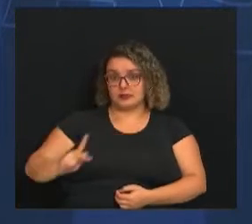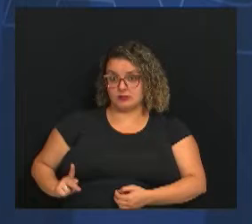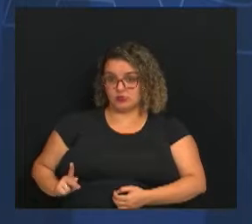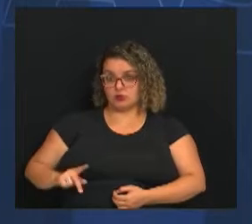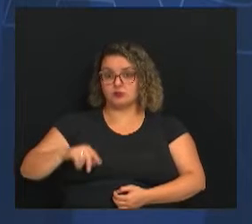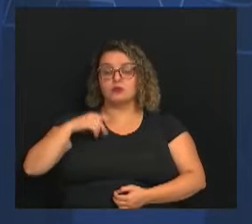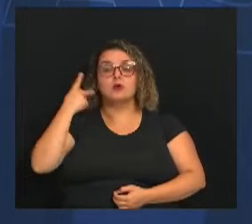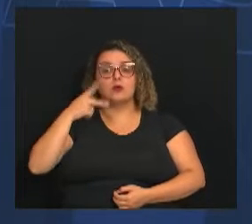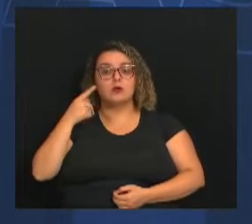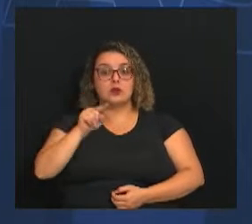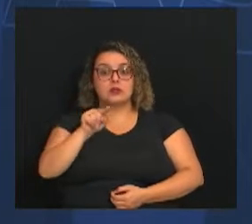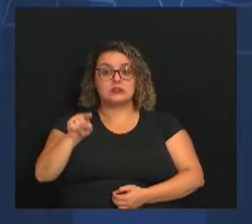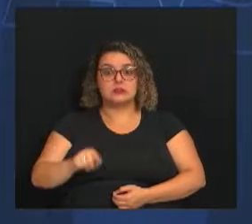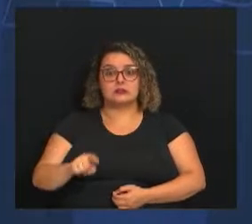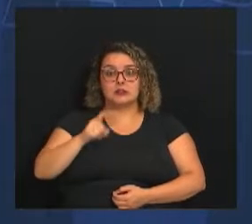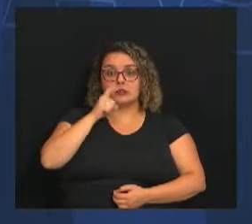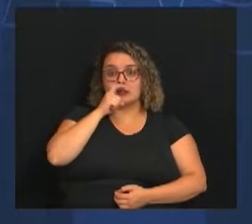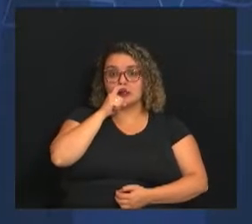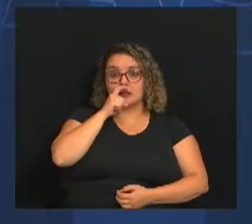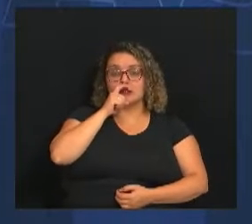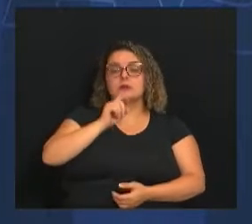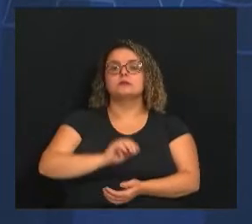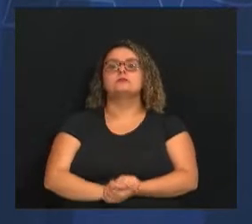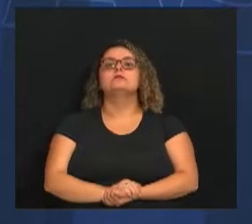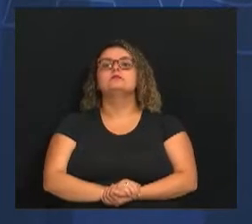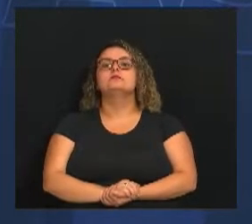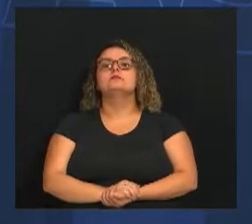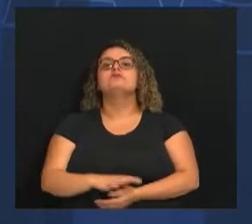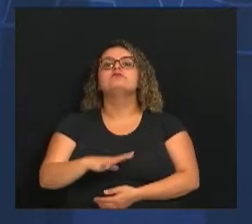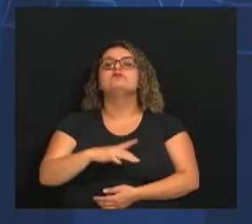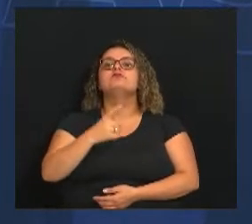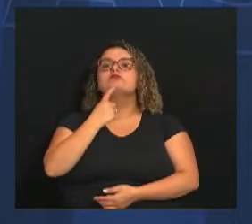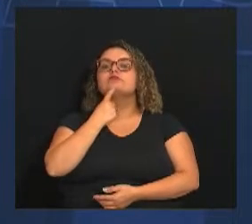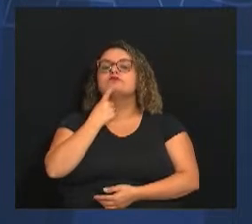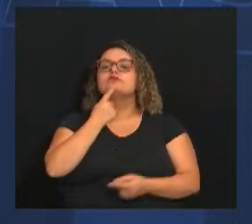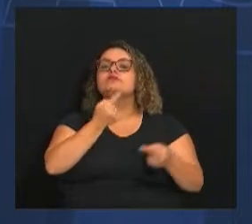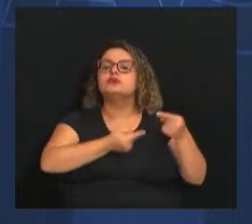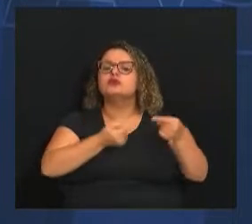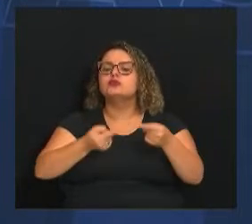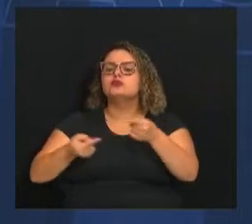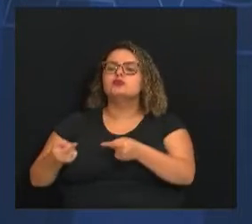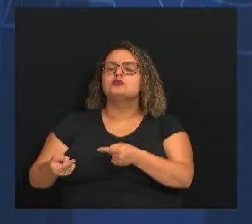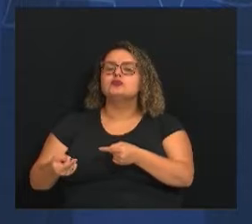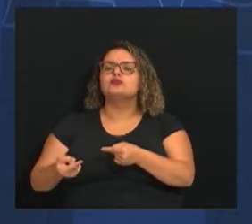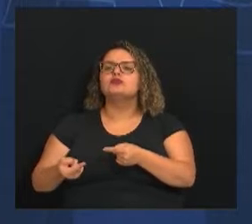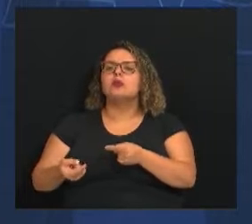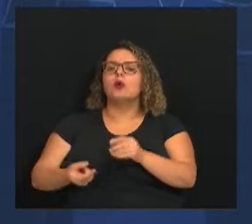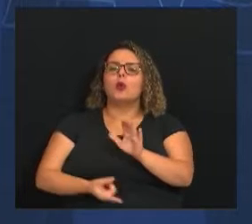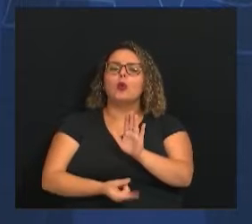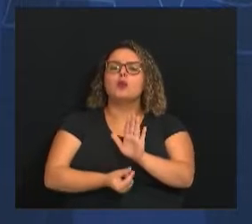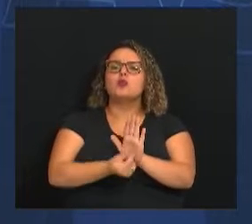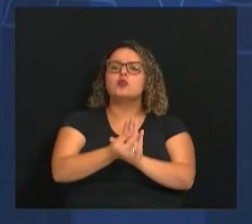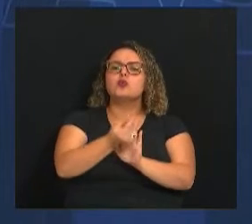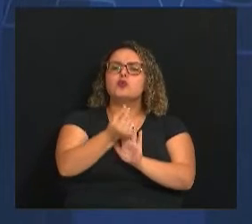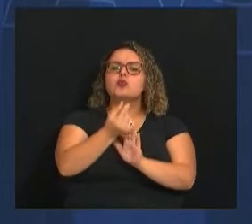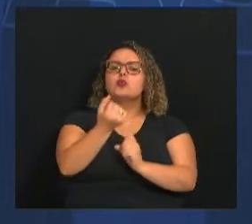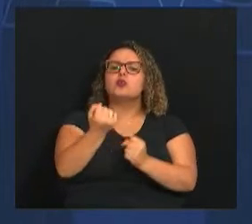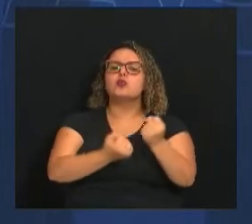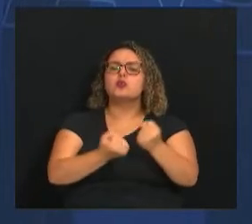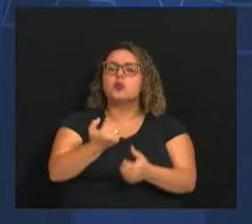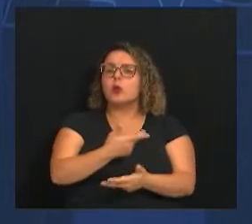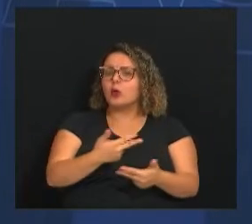que também é presidente da Câmara de Campinas, debateu a integração tarifária do transporte regional